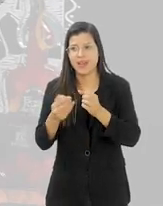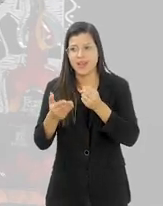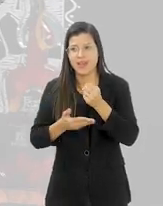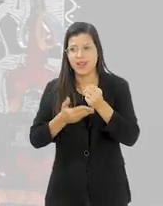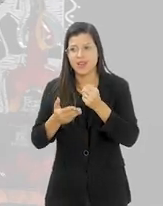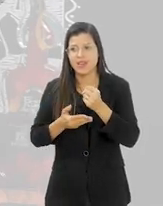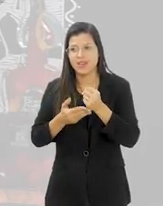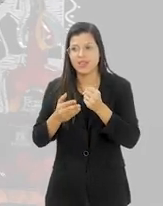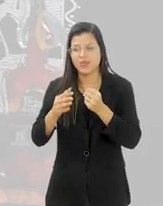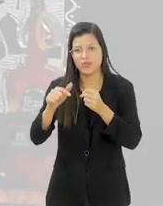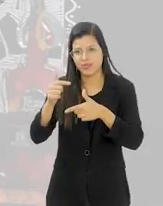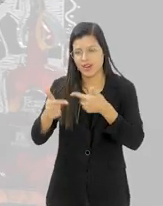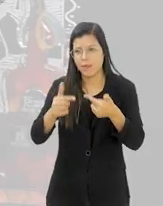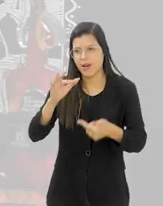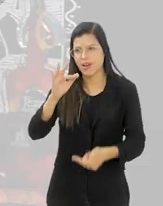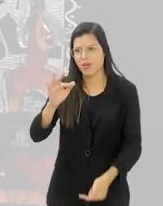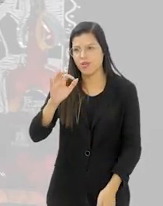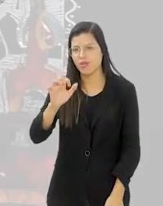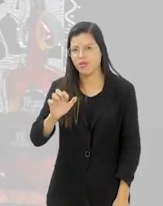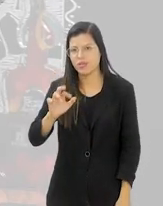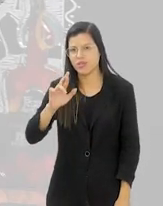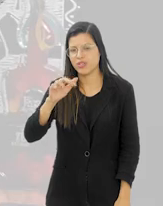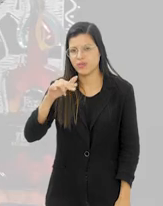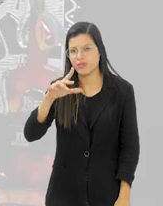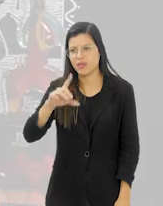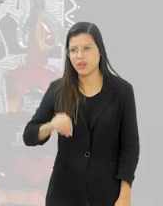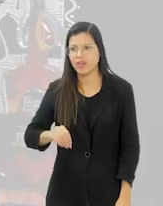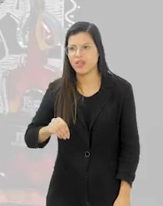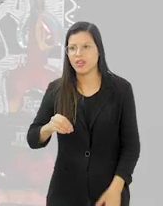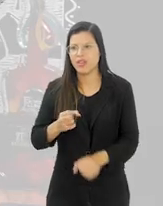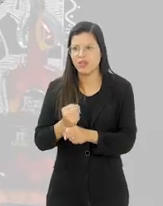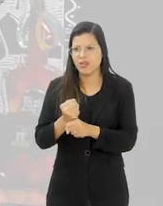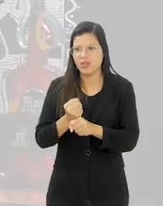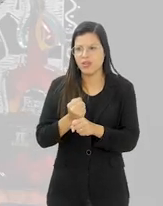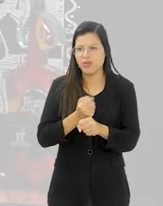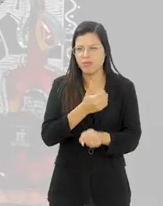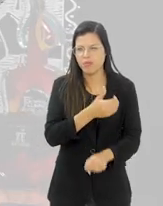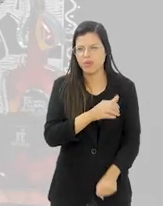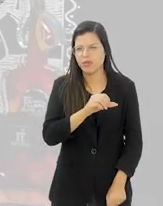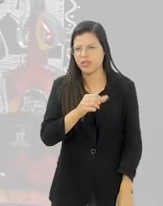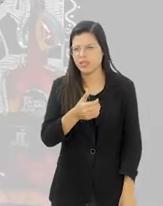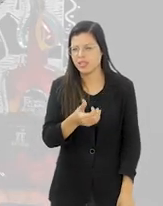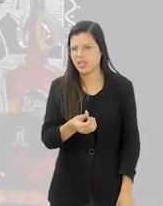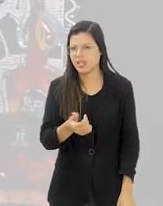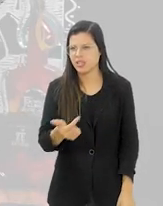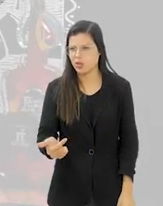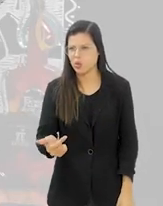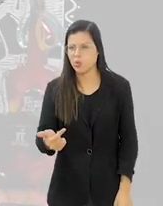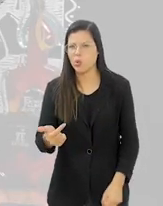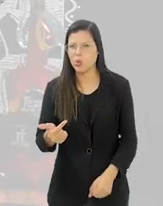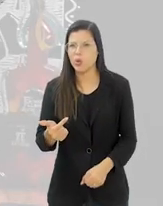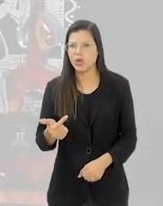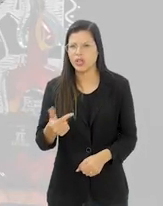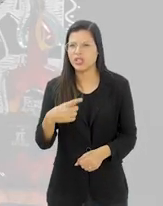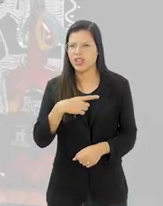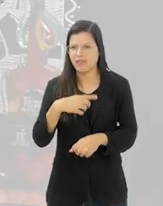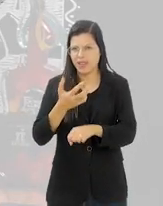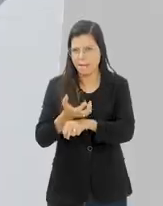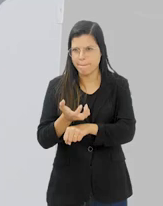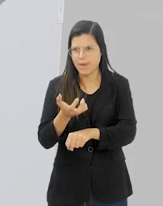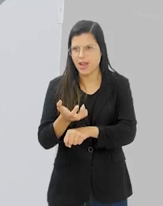no trabalho de Fernando Pamplona. Sim, né? O totem que decorou a Praça 11 em 62, se eu não estou enganado. Eu tenho quase